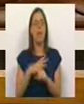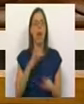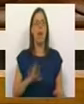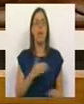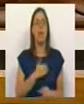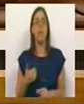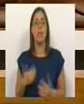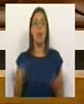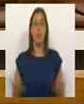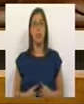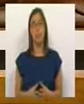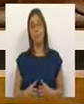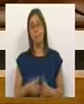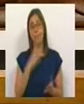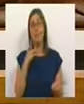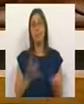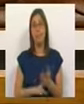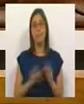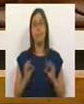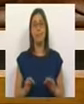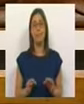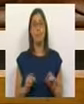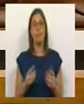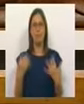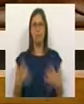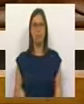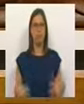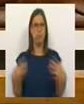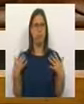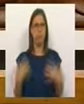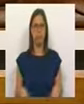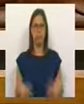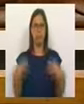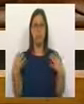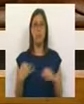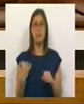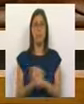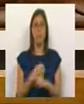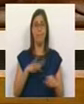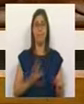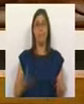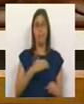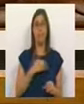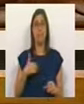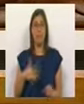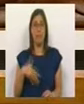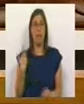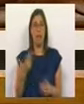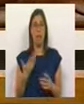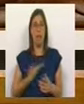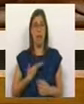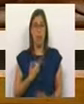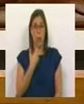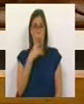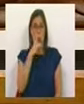de Saúde. E a realidade é avassaladora. Um Serviço Nacional de Saúde cada vez mais